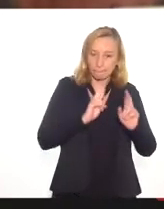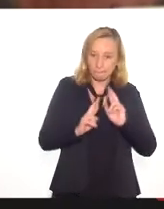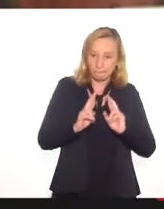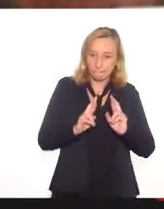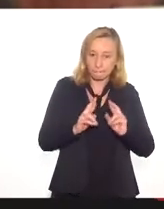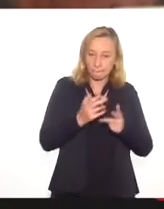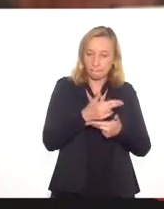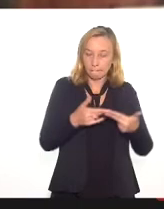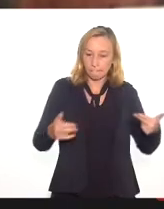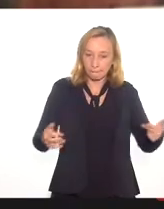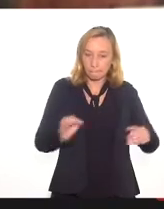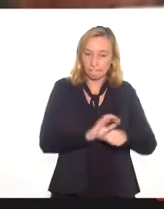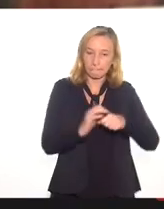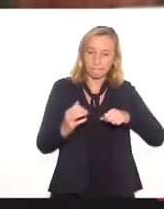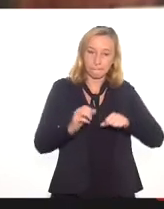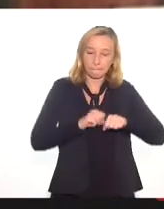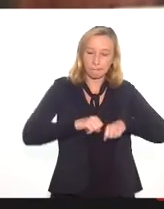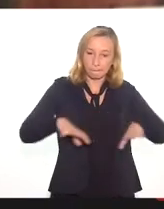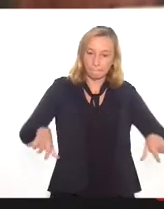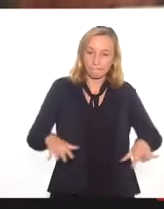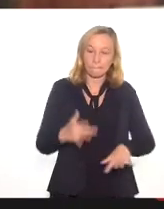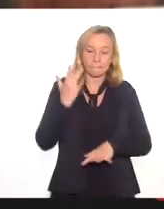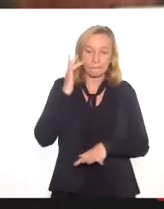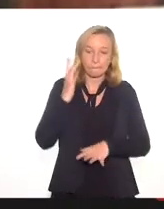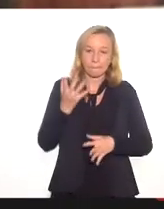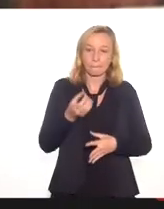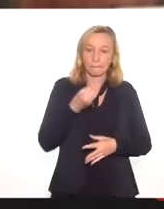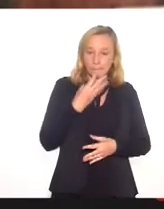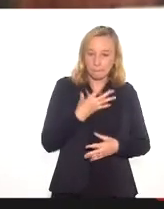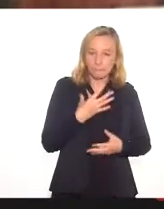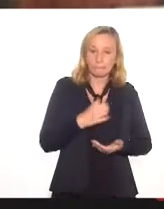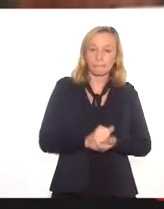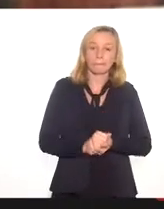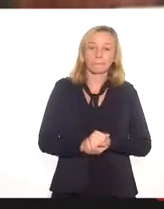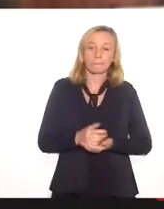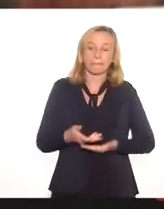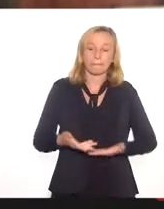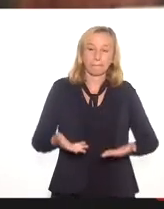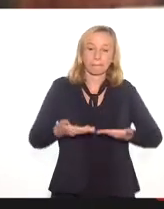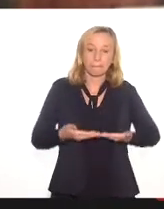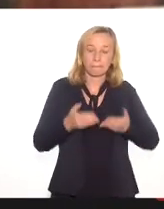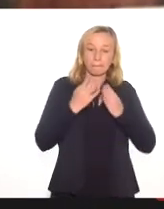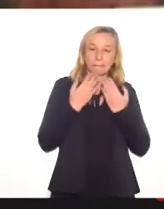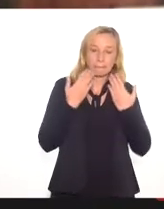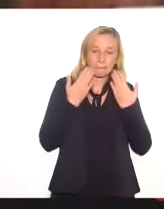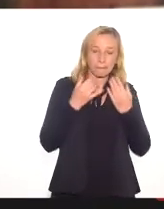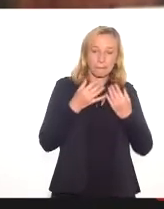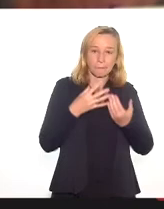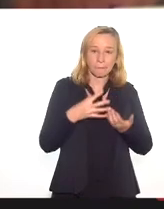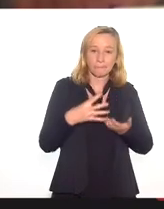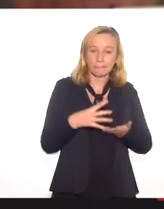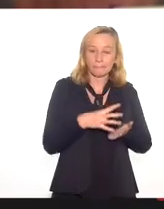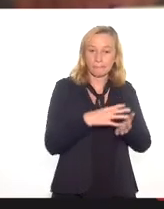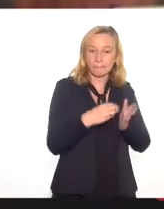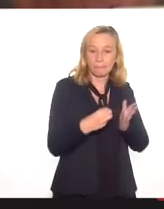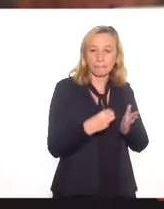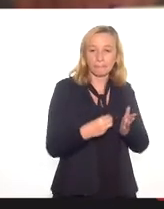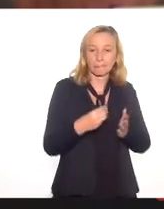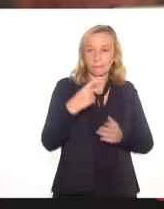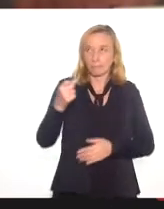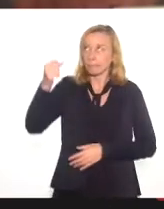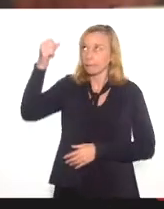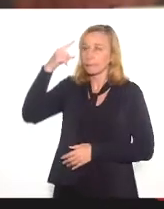variadas à pandemia, acho que podem nos servir, sem dúvida alguma, de exemplo, de inspiração e de